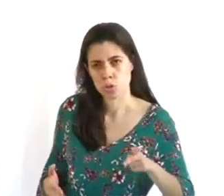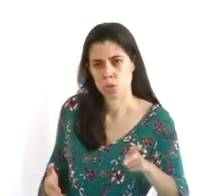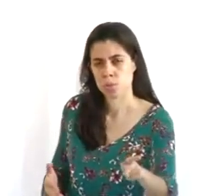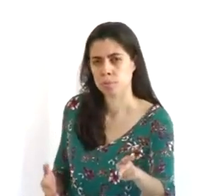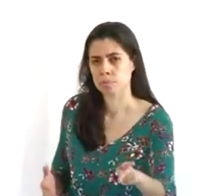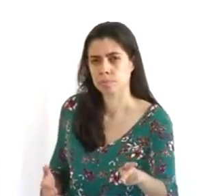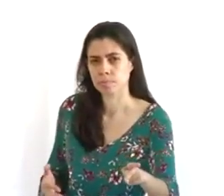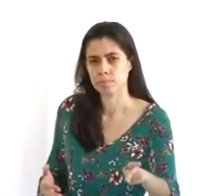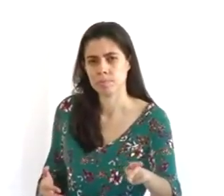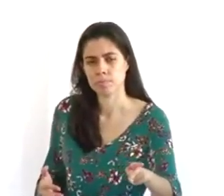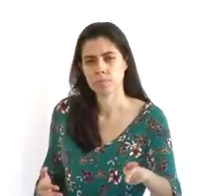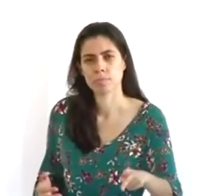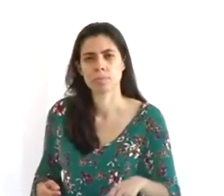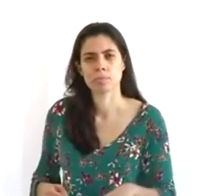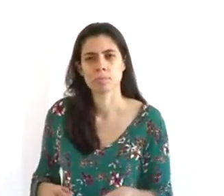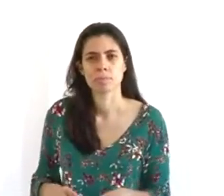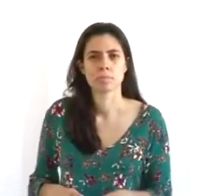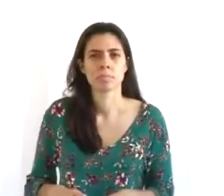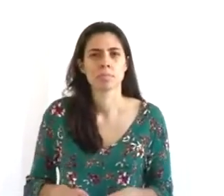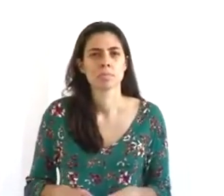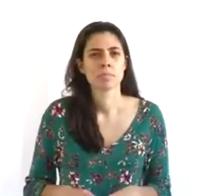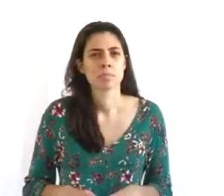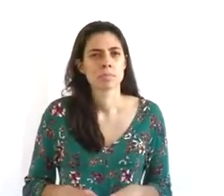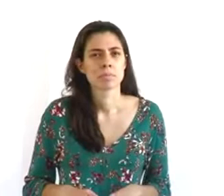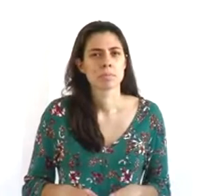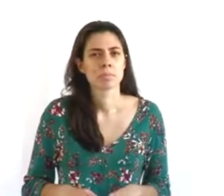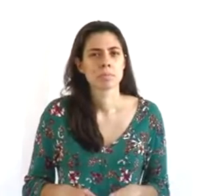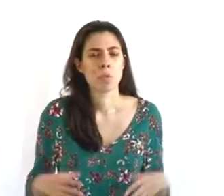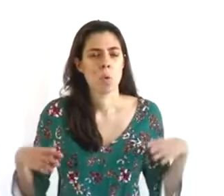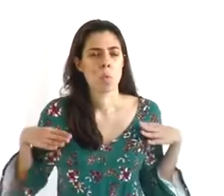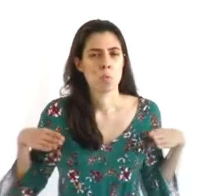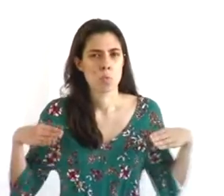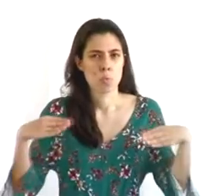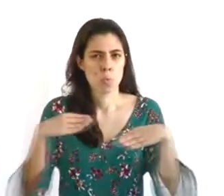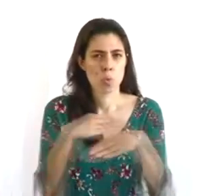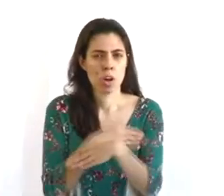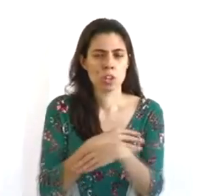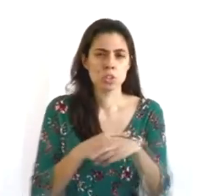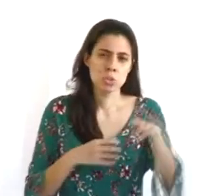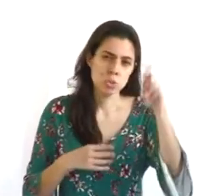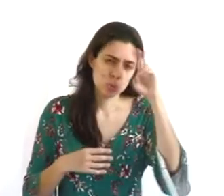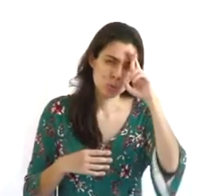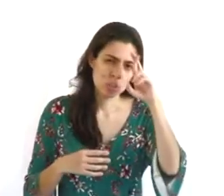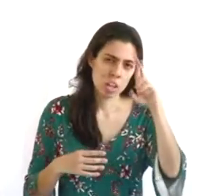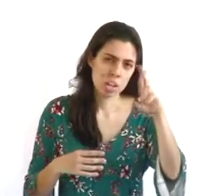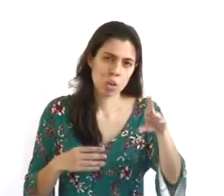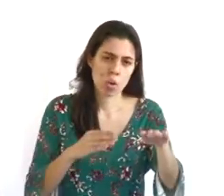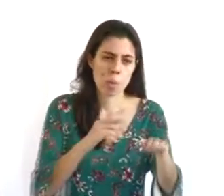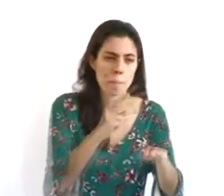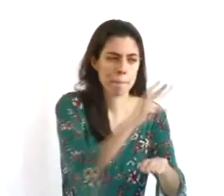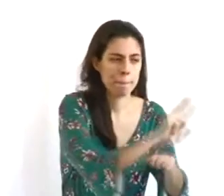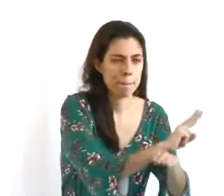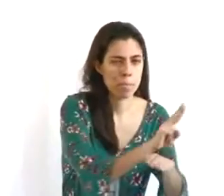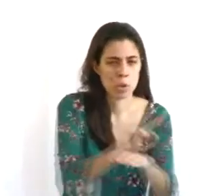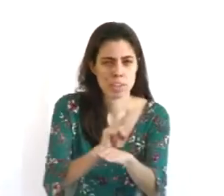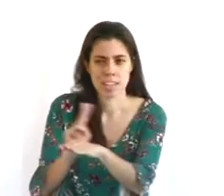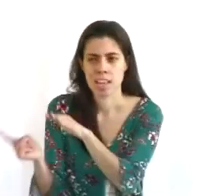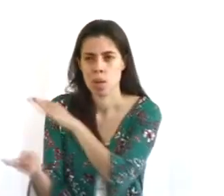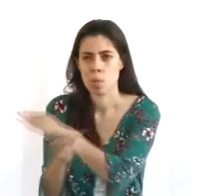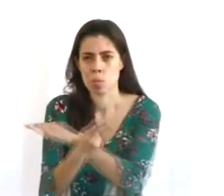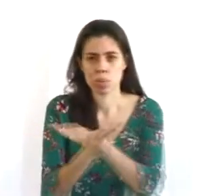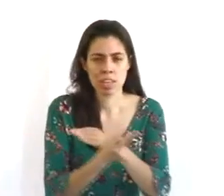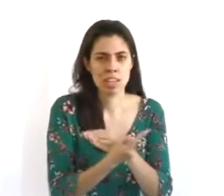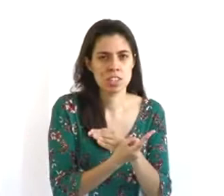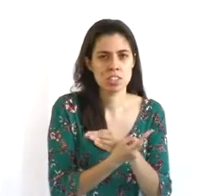seu povo. O anjo do Senhor acampa-se ao redor daqueles que o temem e o livra. O Senhor está conosco, Ele é o nosso